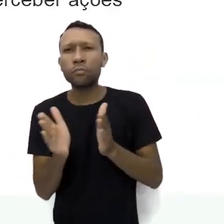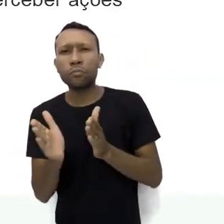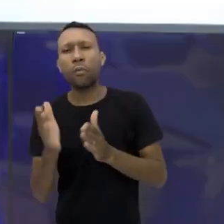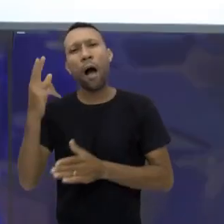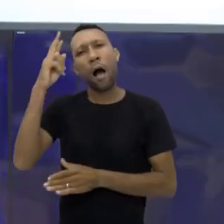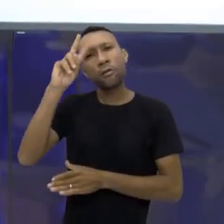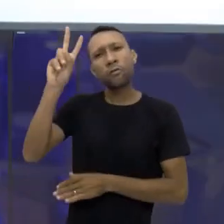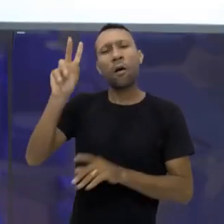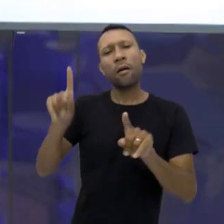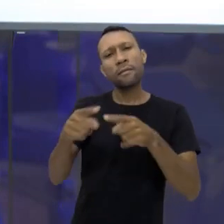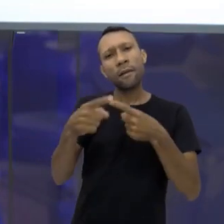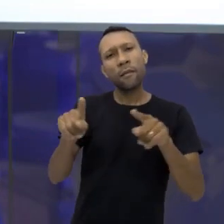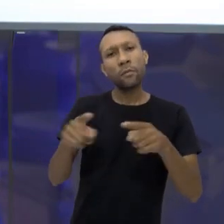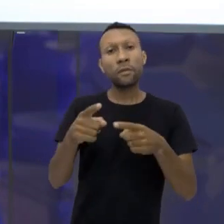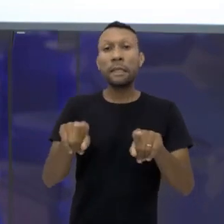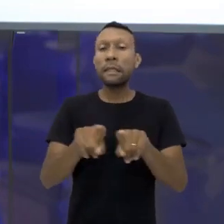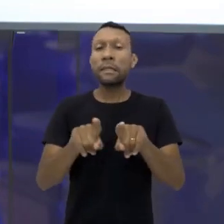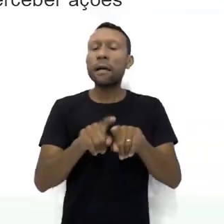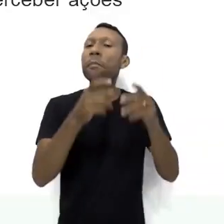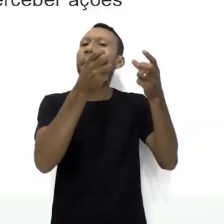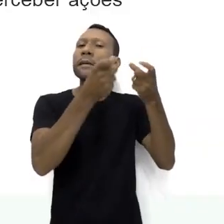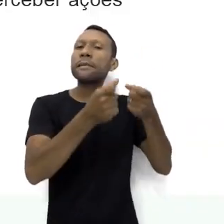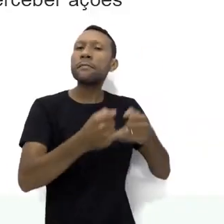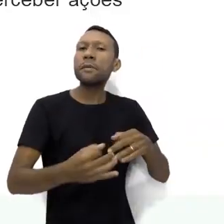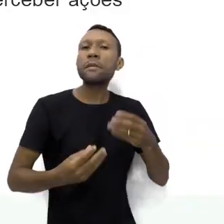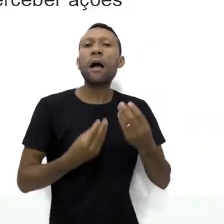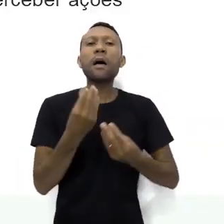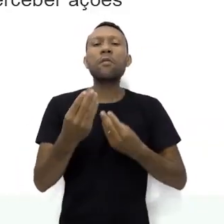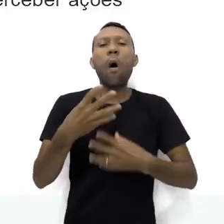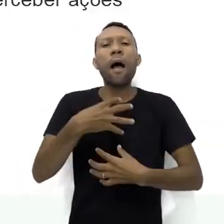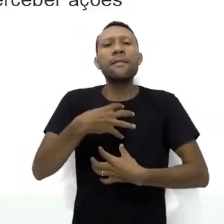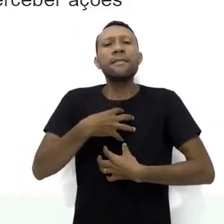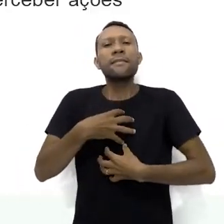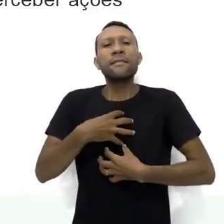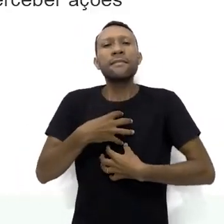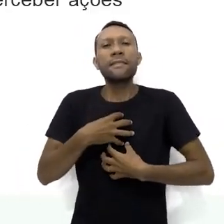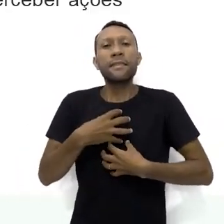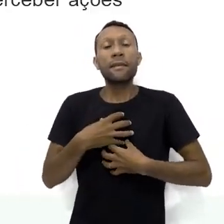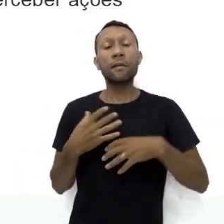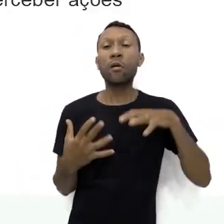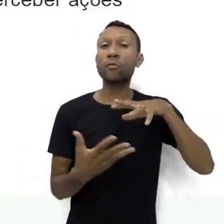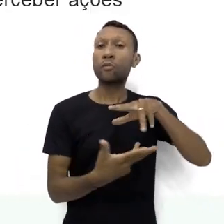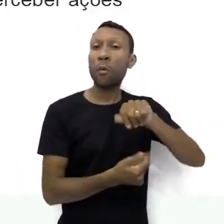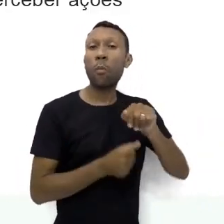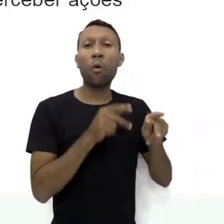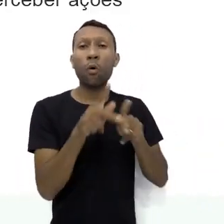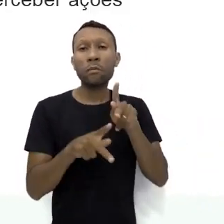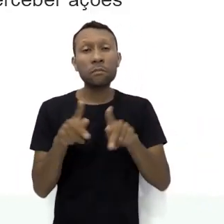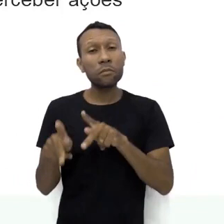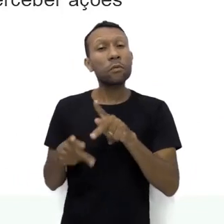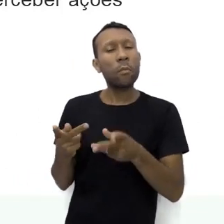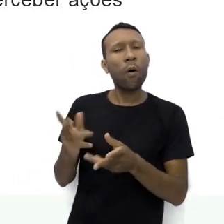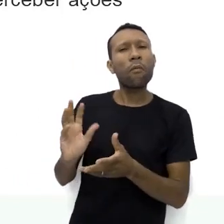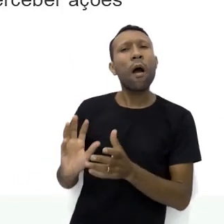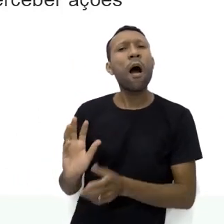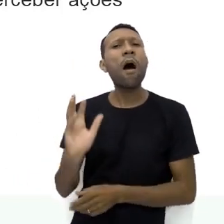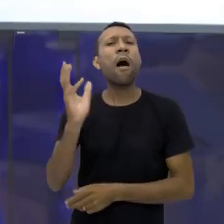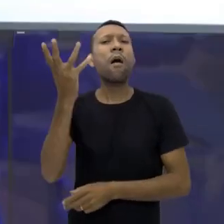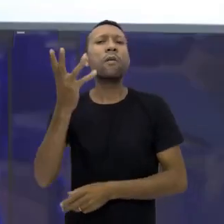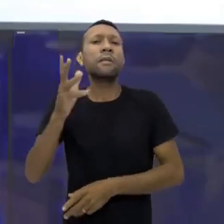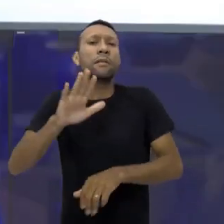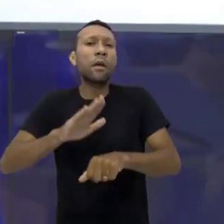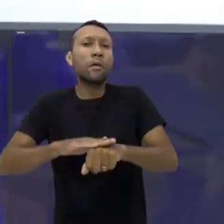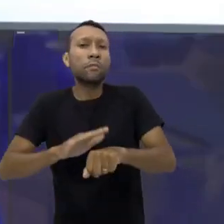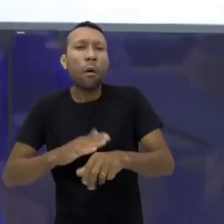da música e poder explicar também quais são as sensações para a humanidade, né? O que aconteceu nesse